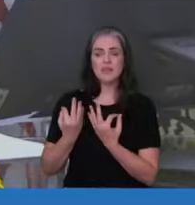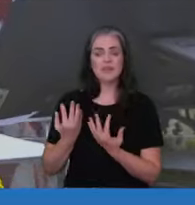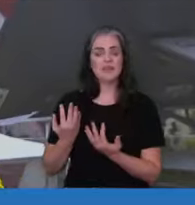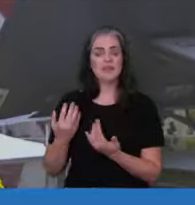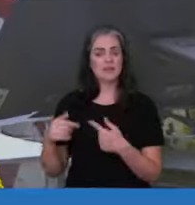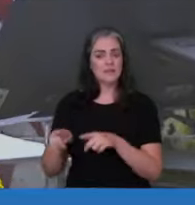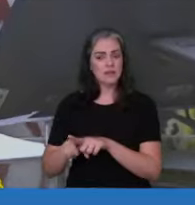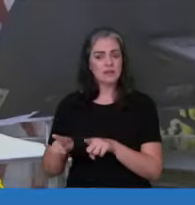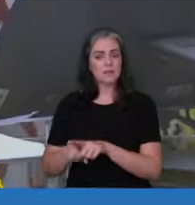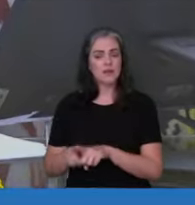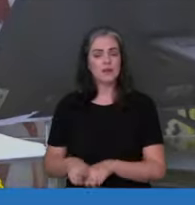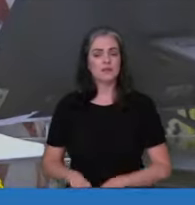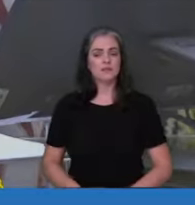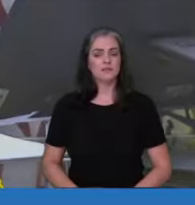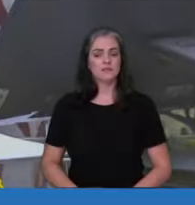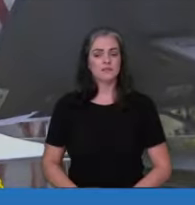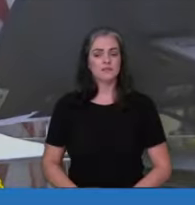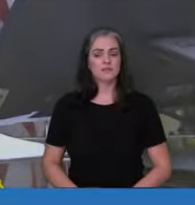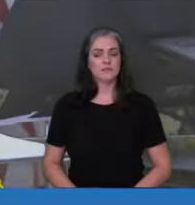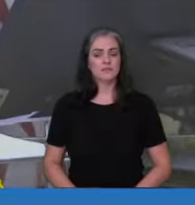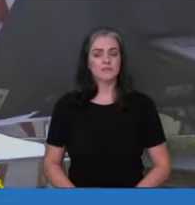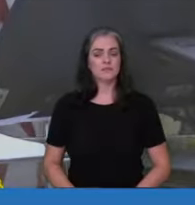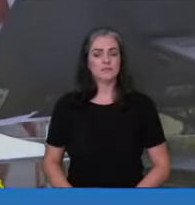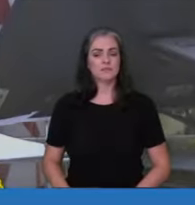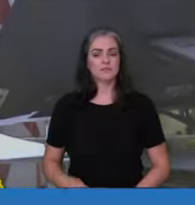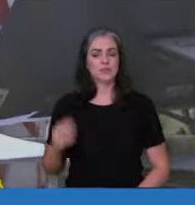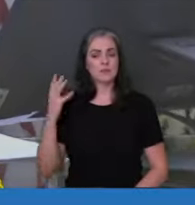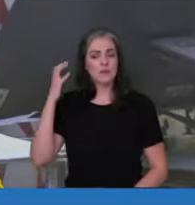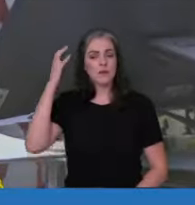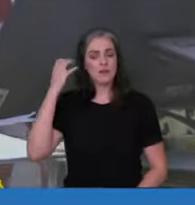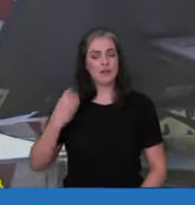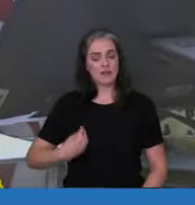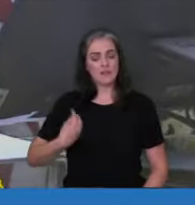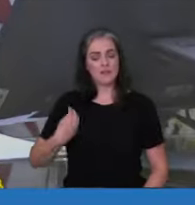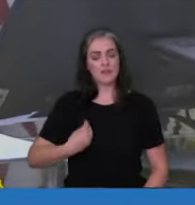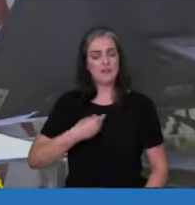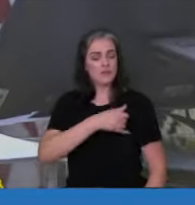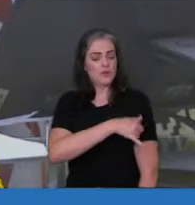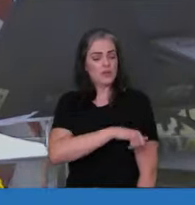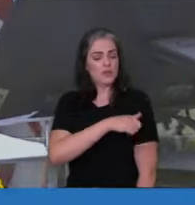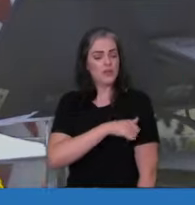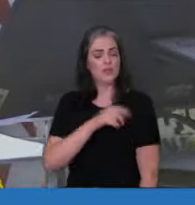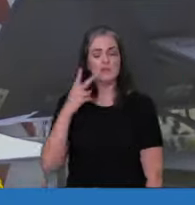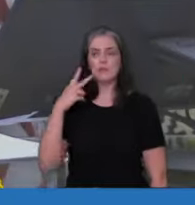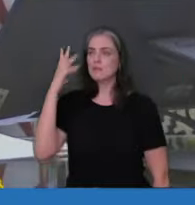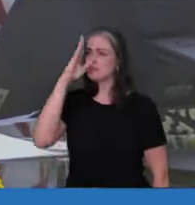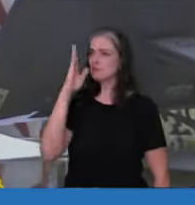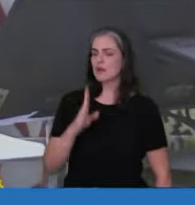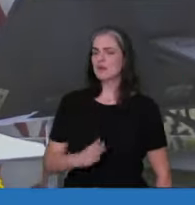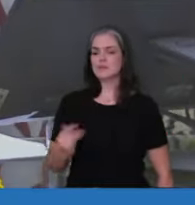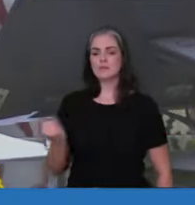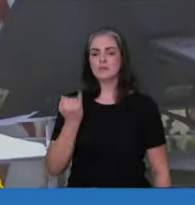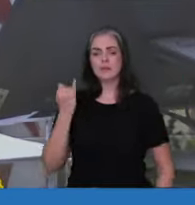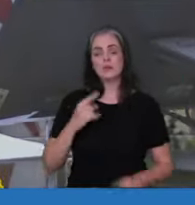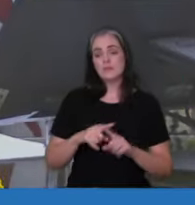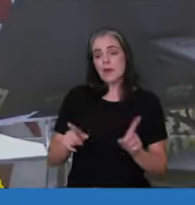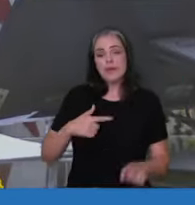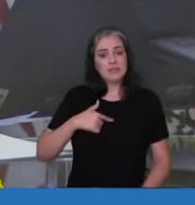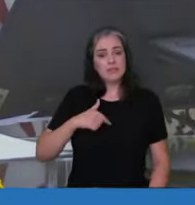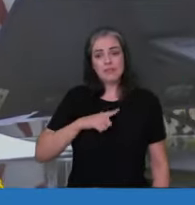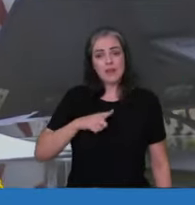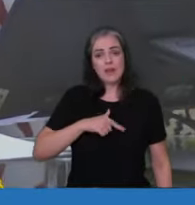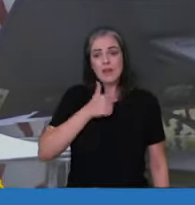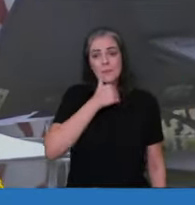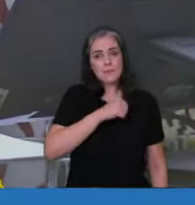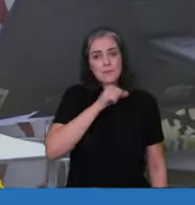Marielle era uma parlamentar do Rio de Janeiro e do Brasil, mas Marielle era filha de Dona Marinette e